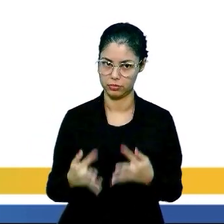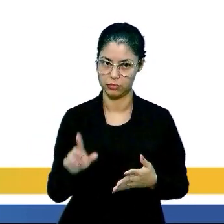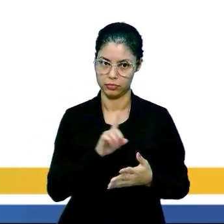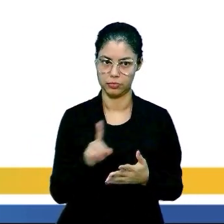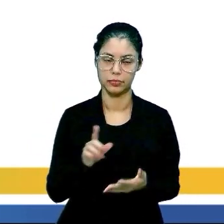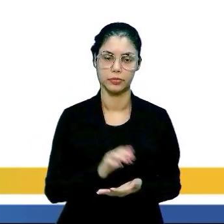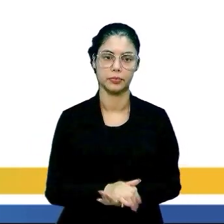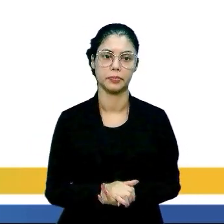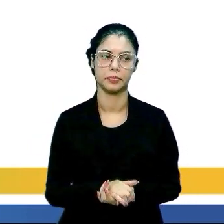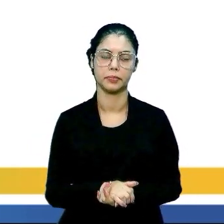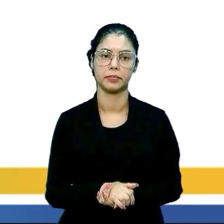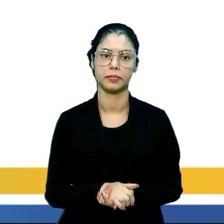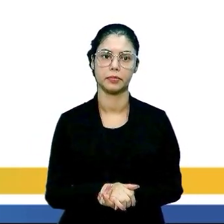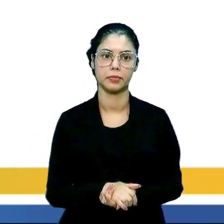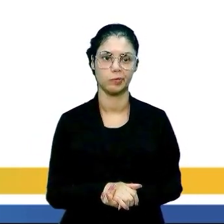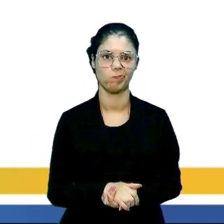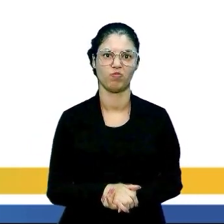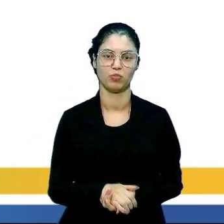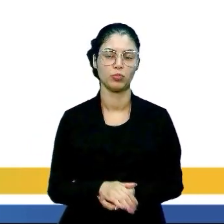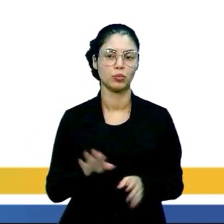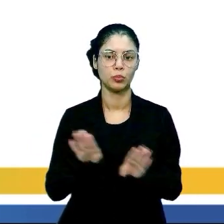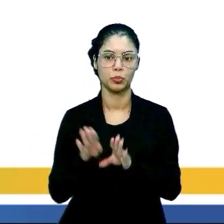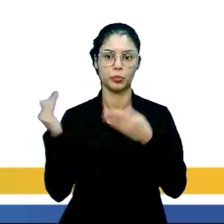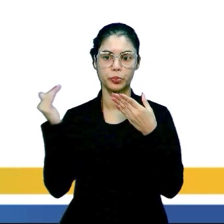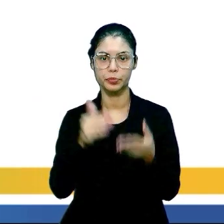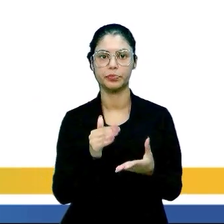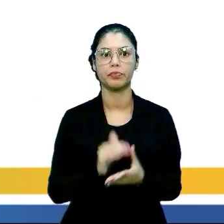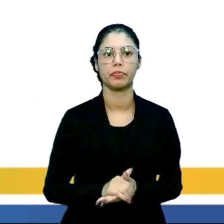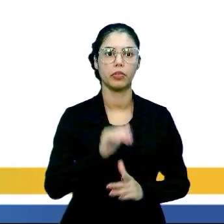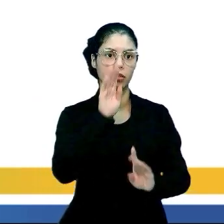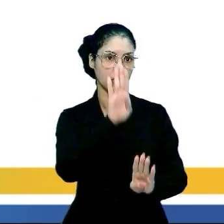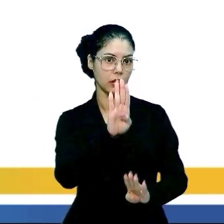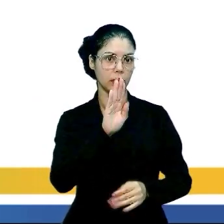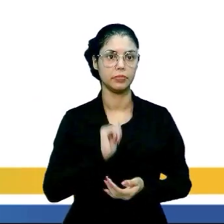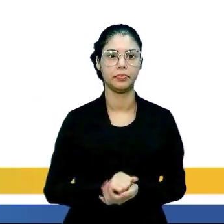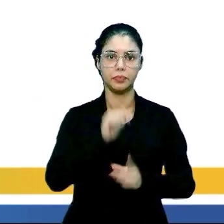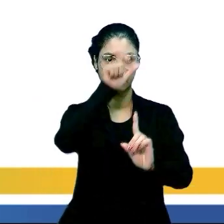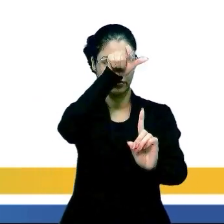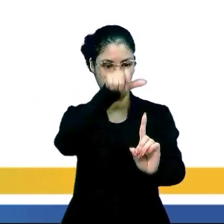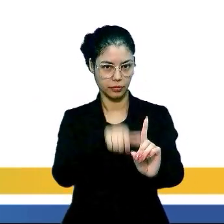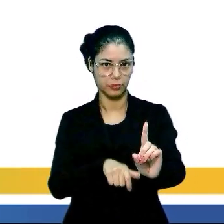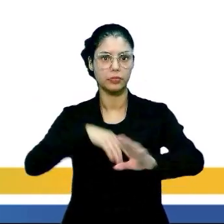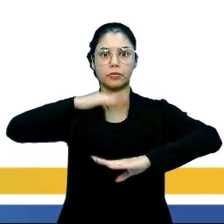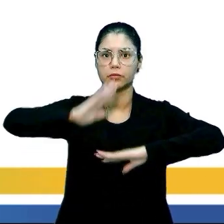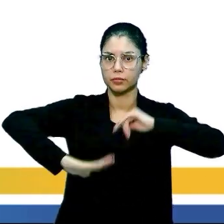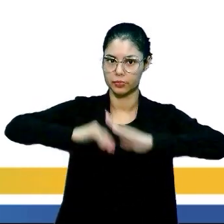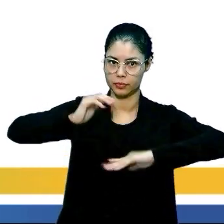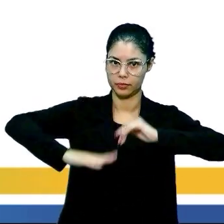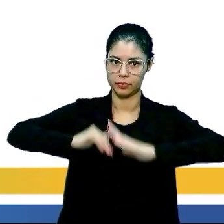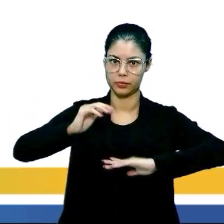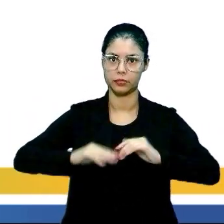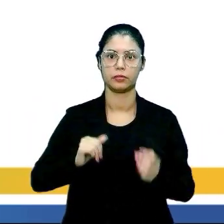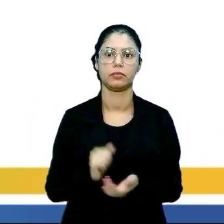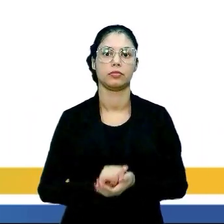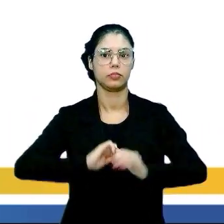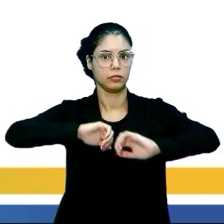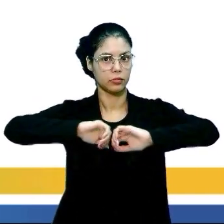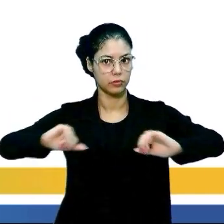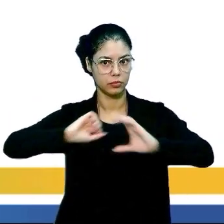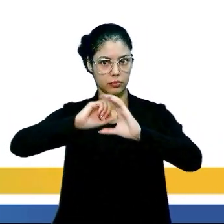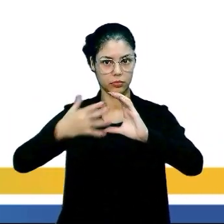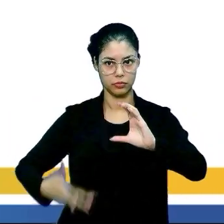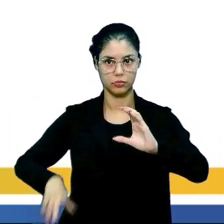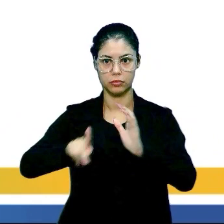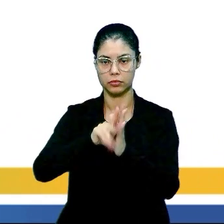uma forma tão específica, ou esse não é o foco. B, a referência a profissões